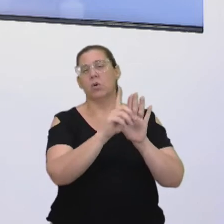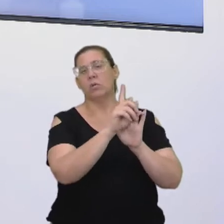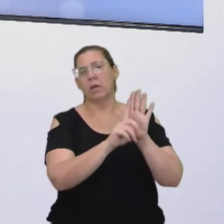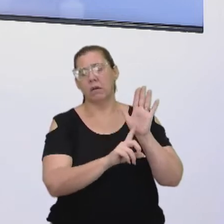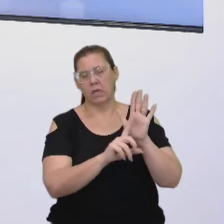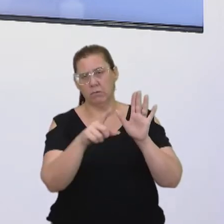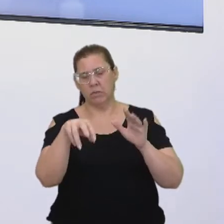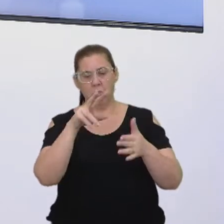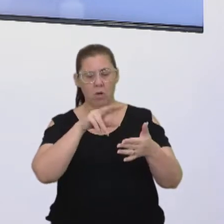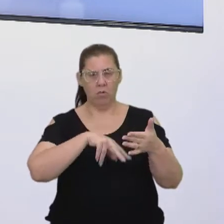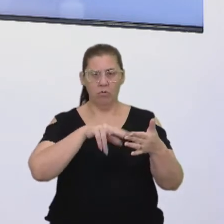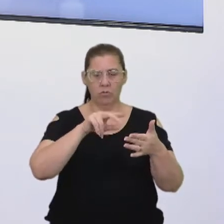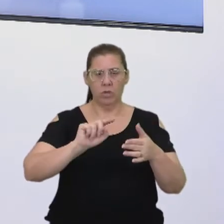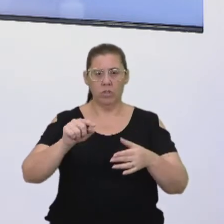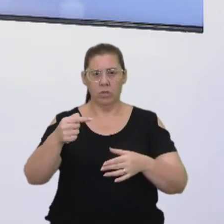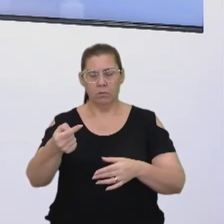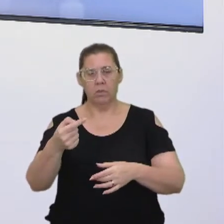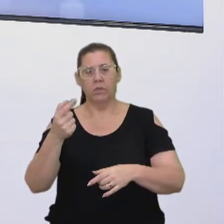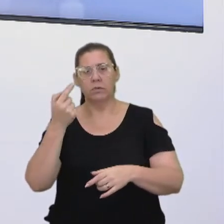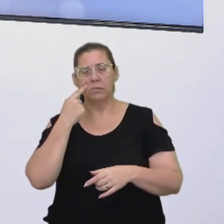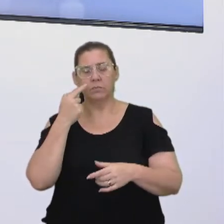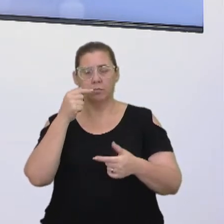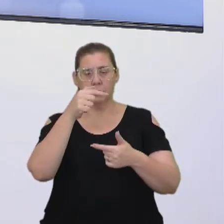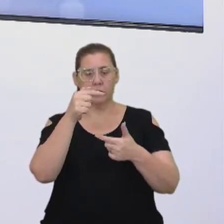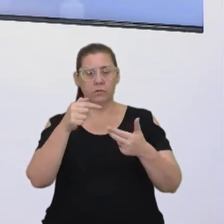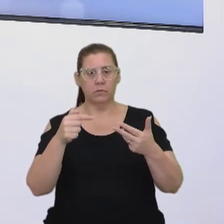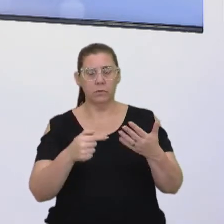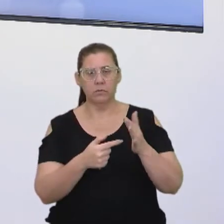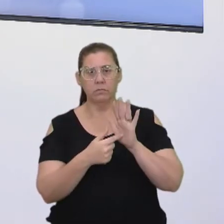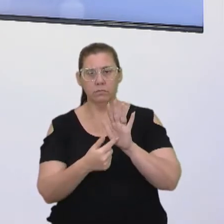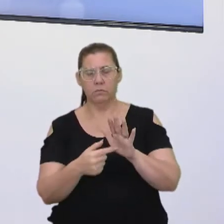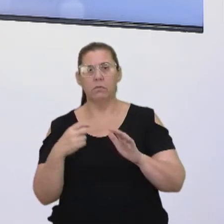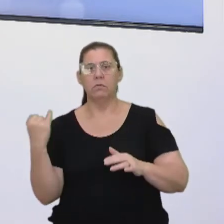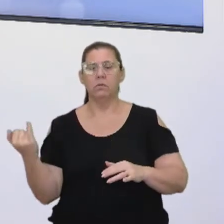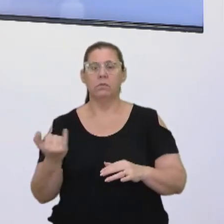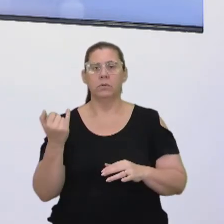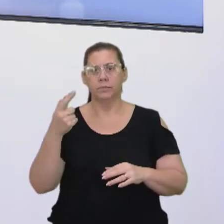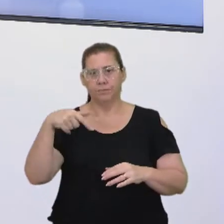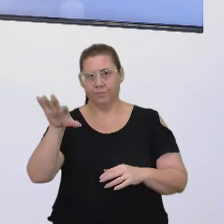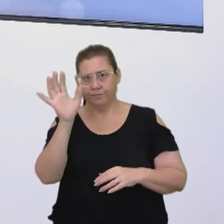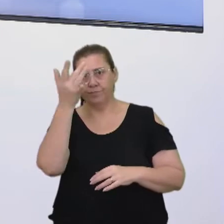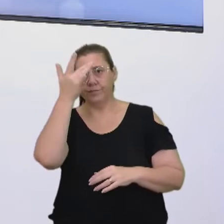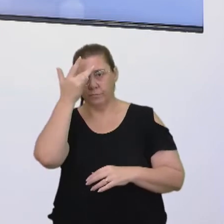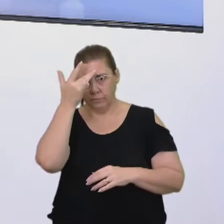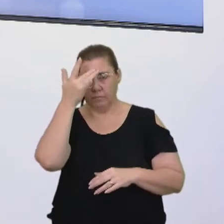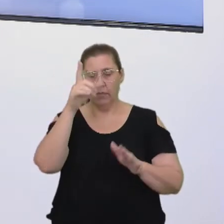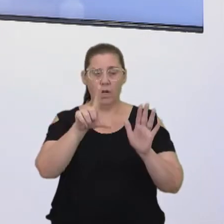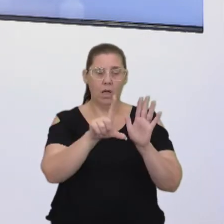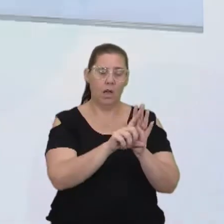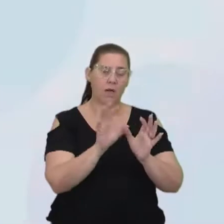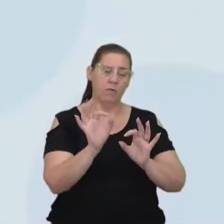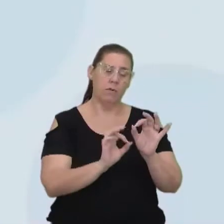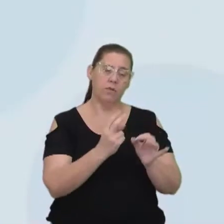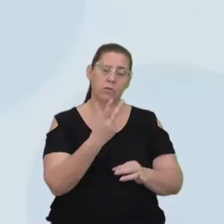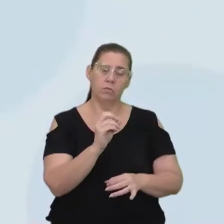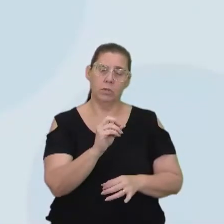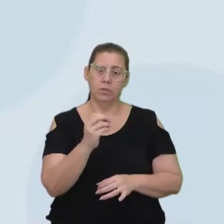com calma. Aqui a gente vai passar por alguns pontos, mas é importante ter isso em mente. Essa lei foi criada em